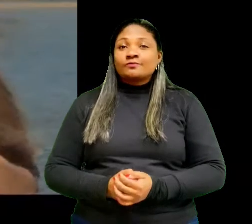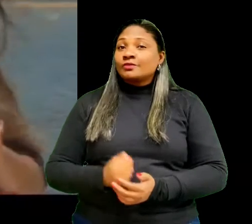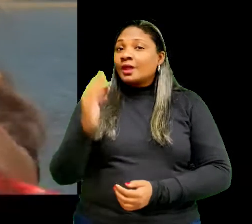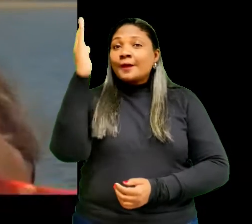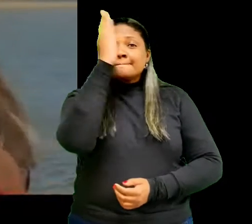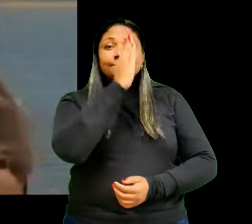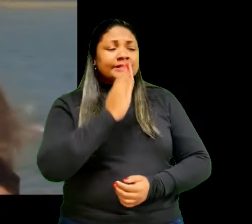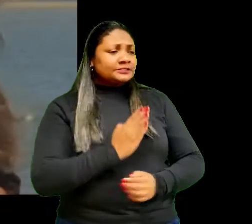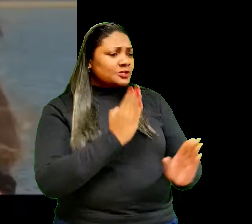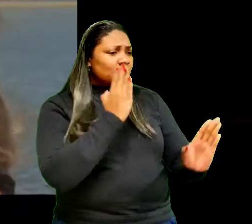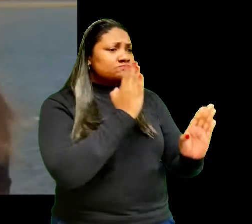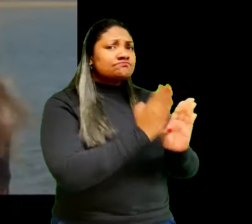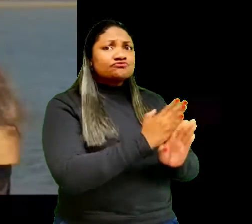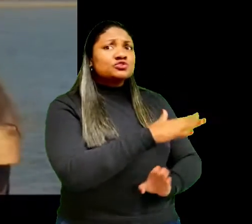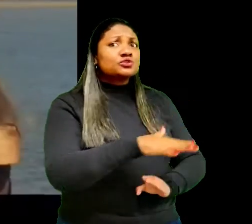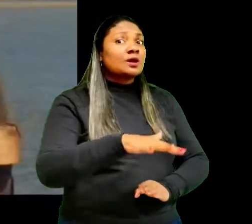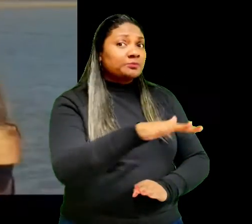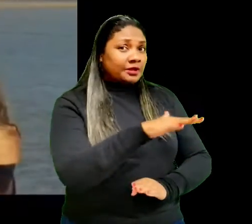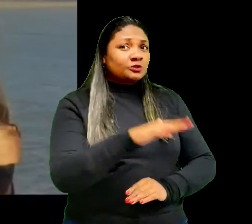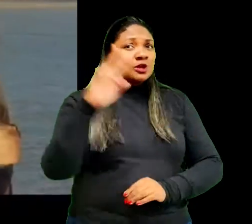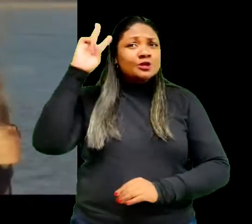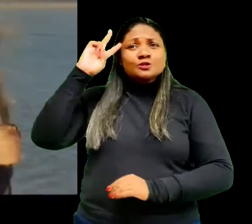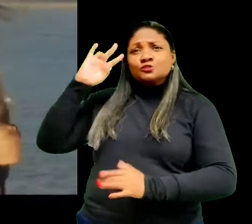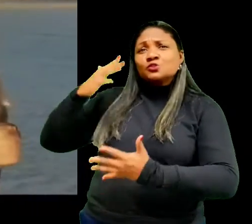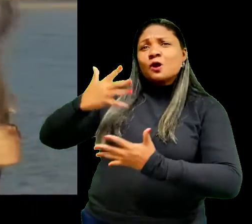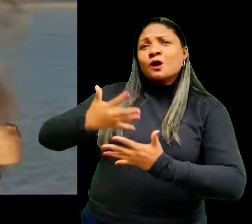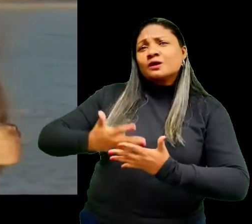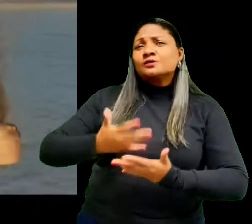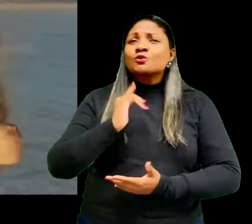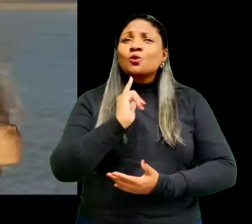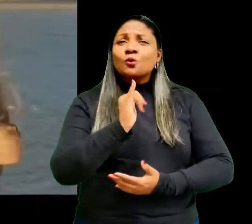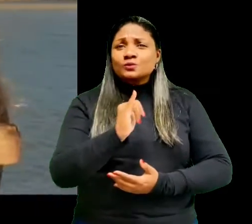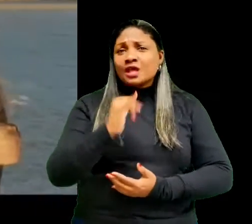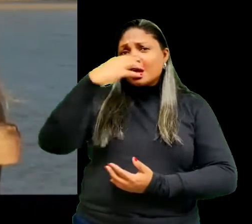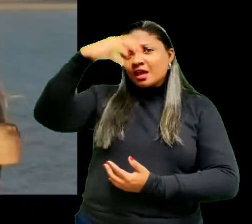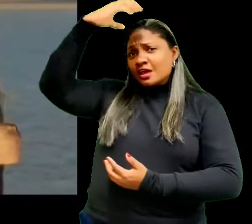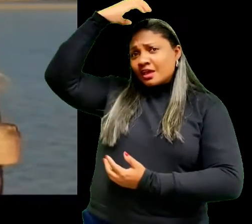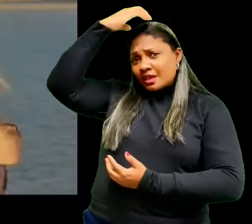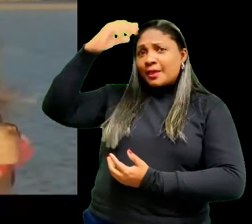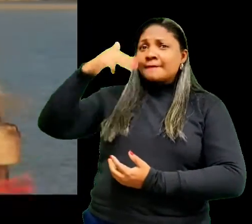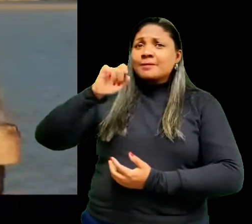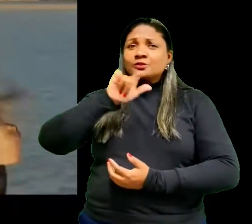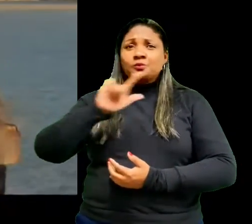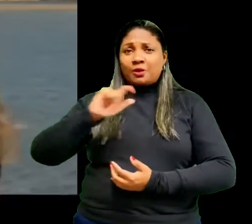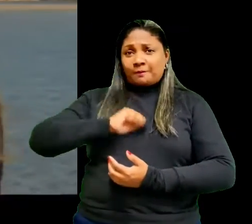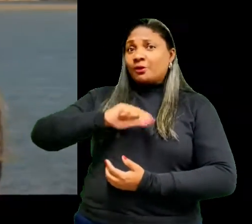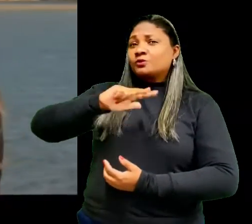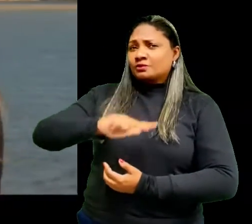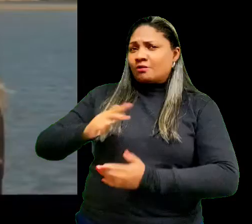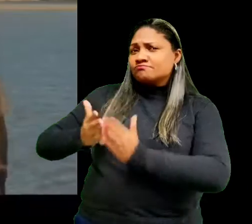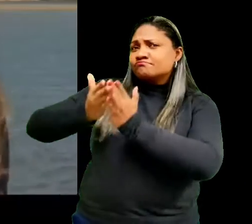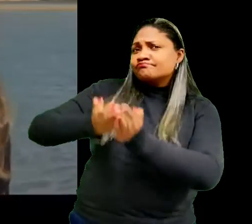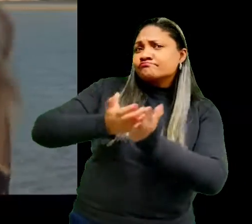Depois que o Brasil foi descoberto, ou segundo relatos históricos, depois que o rei Dom Manuel de Portugal enviou uma grande